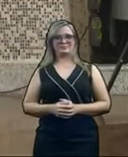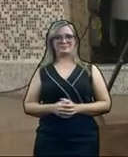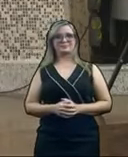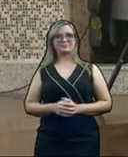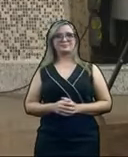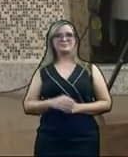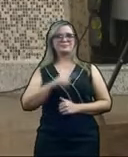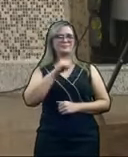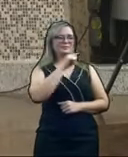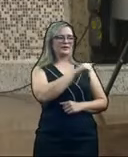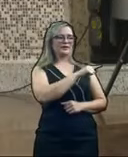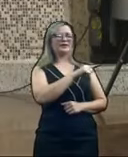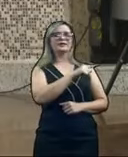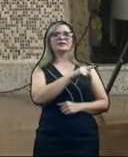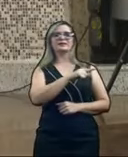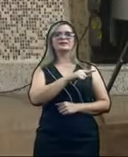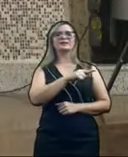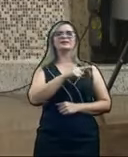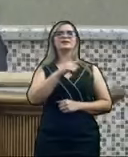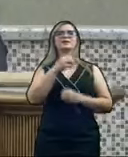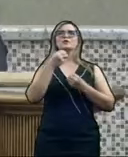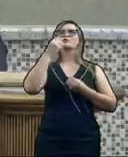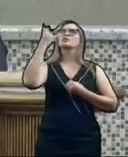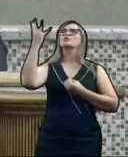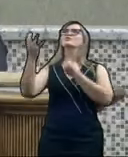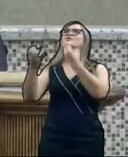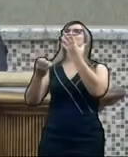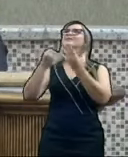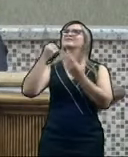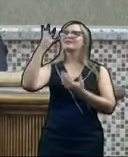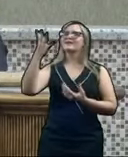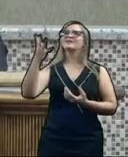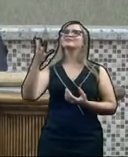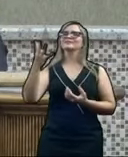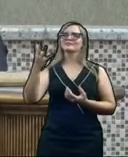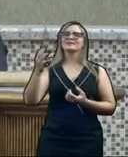podes e nenhum dos teus planos pode ser impedido